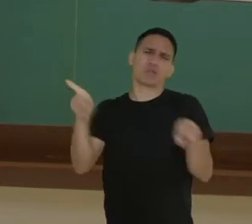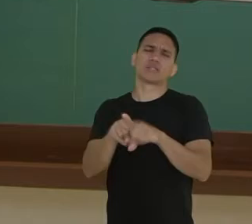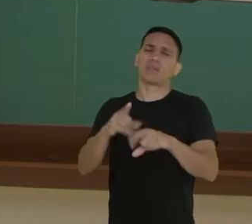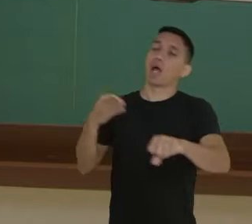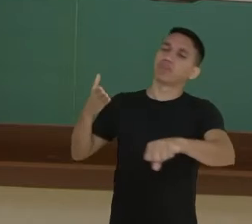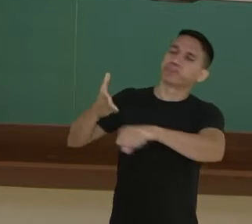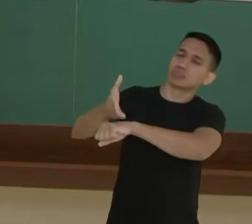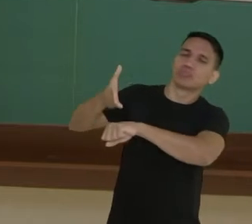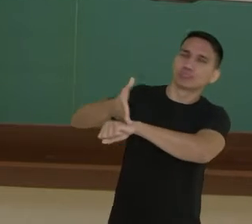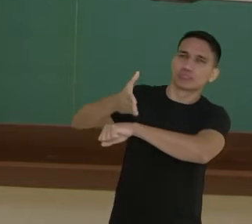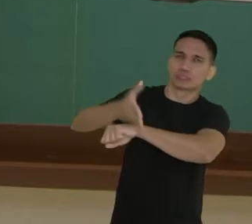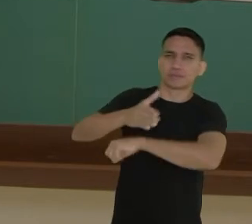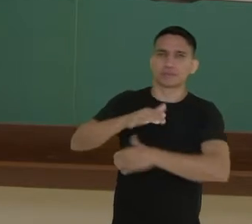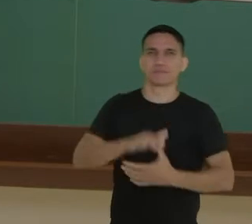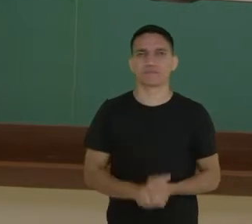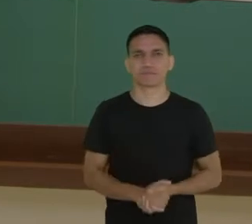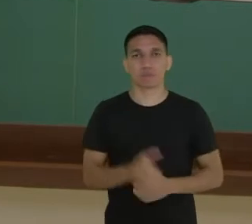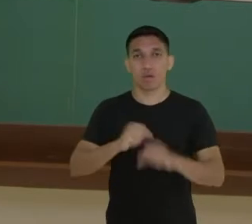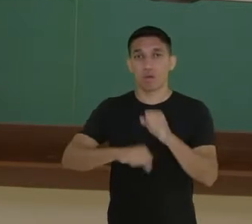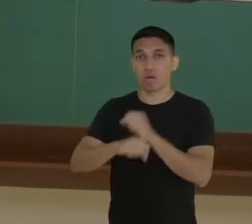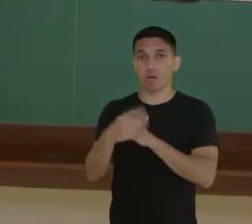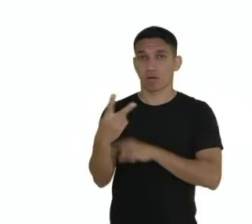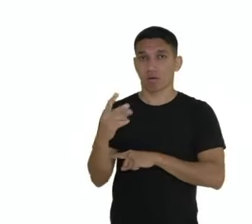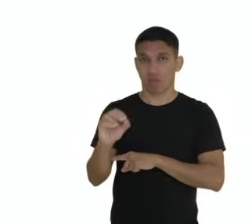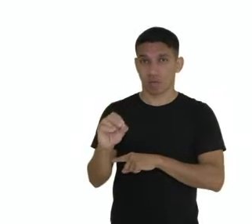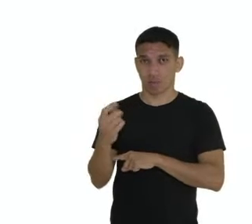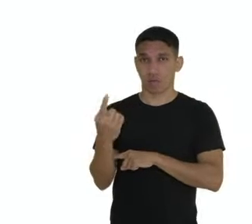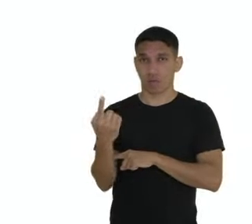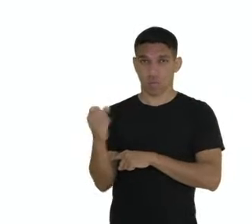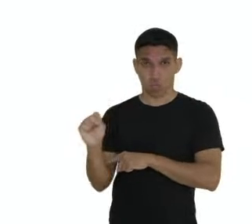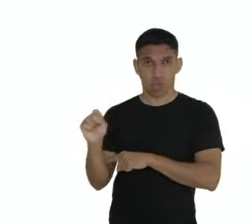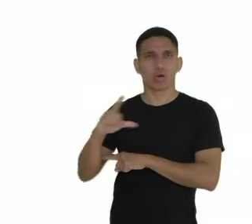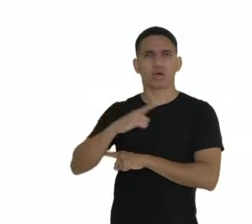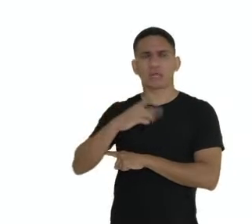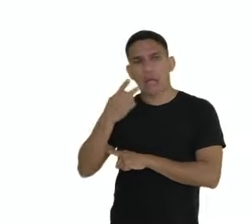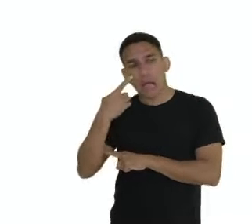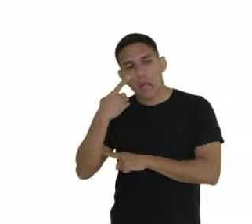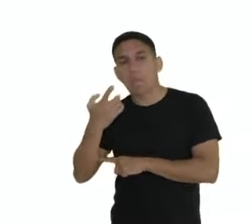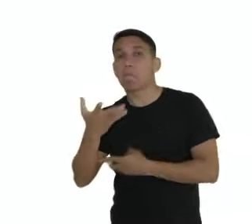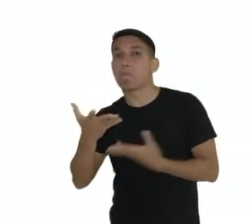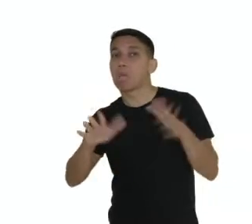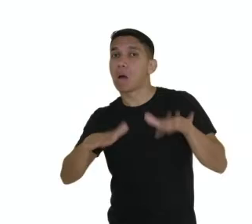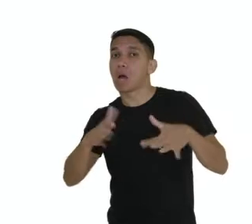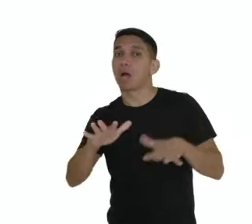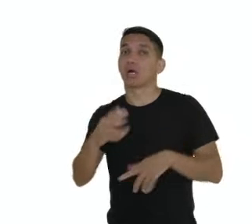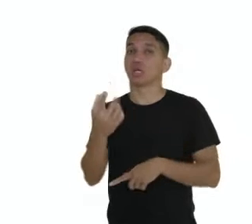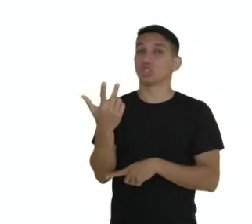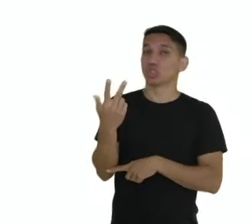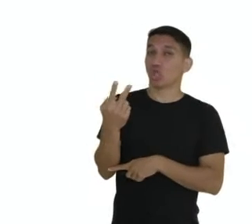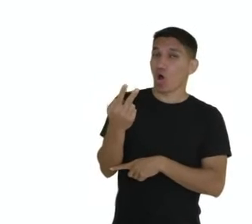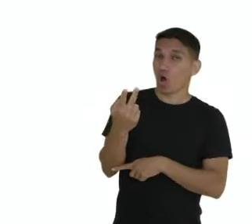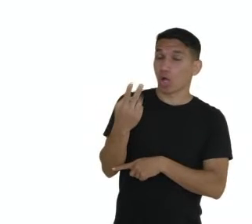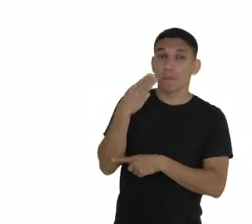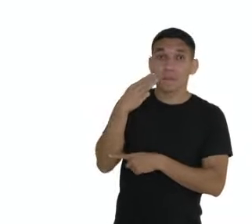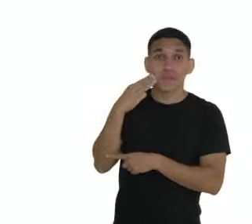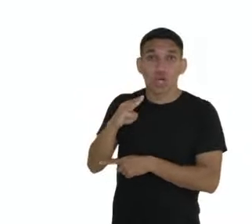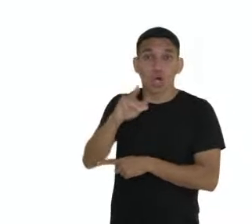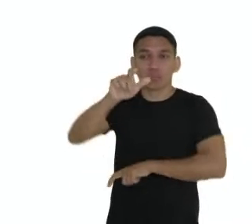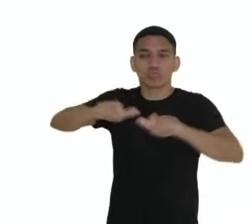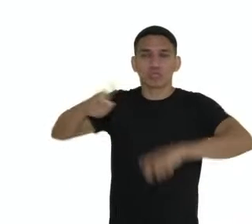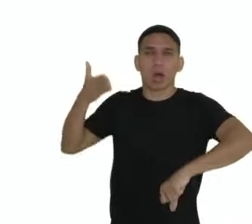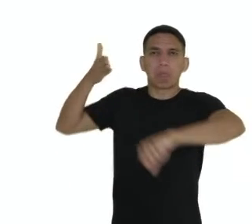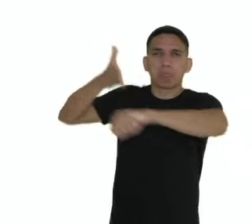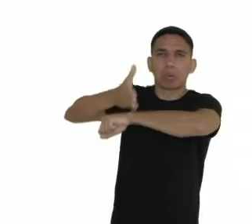visitada, Em 2018, para vocês terem noção, cerca de 12 milhões de pessoas visitaram